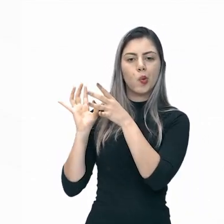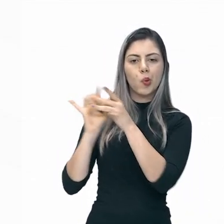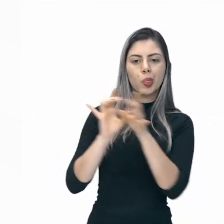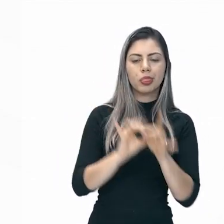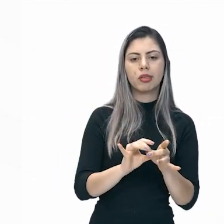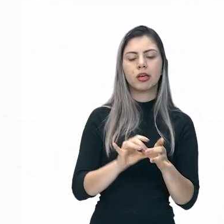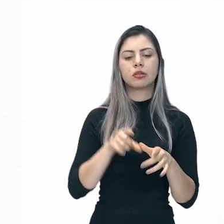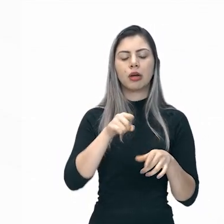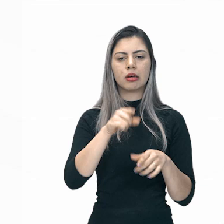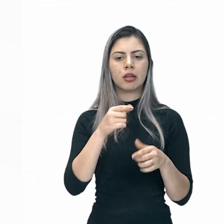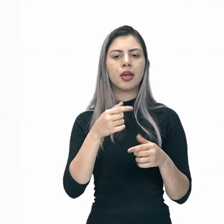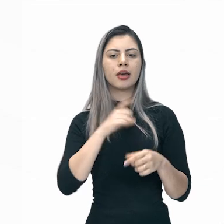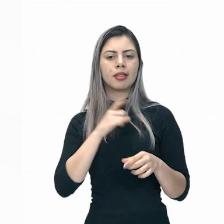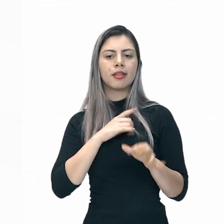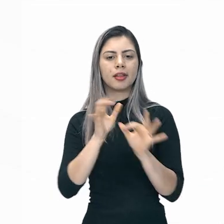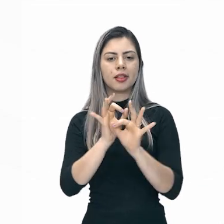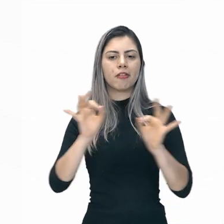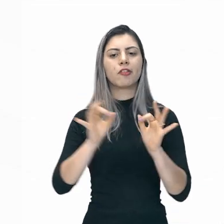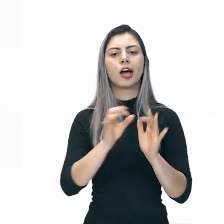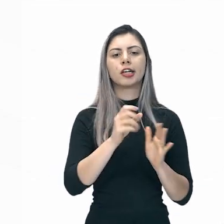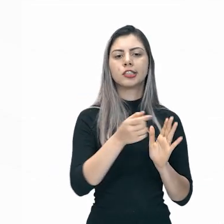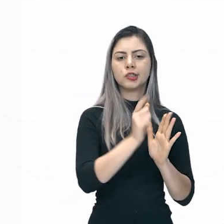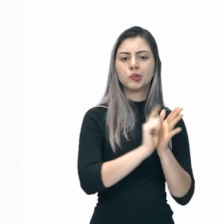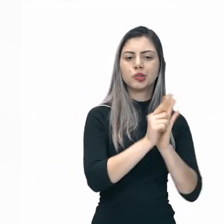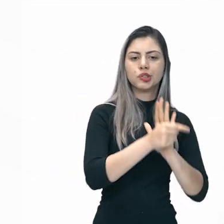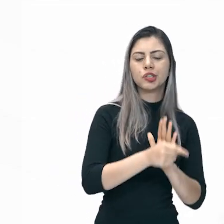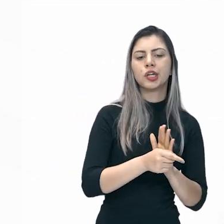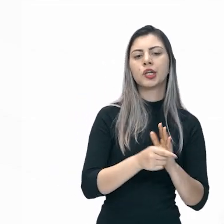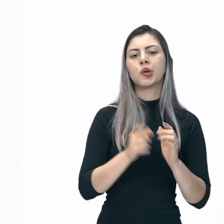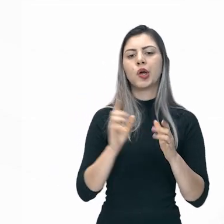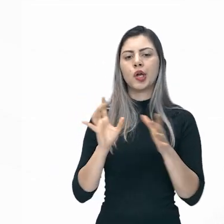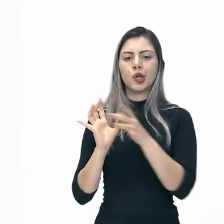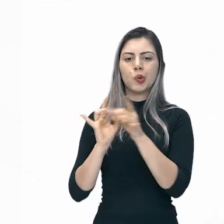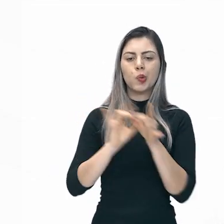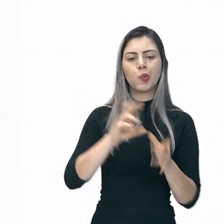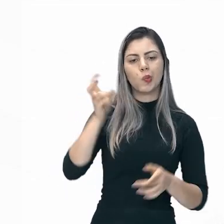ao gênero musical e ao contexto cultural. Trago para